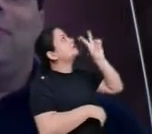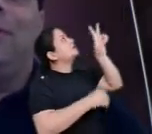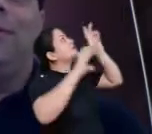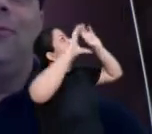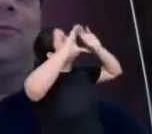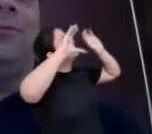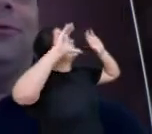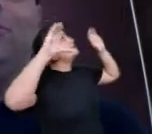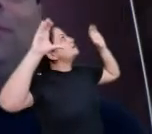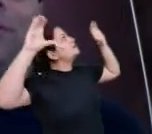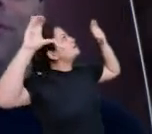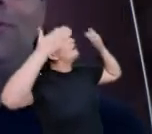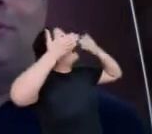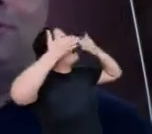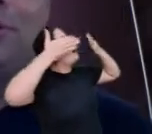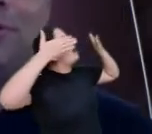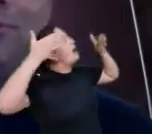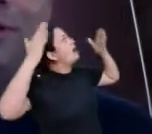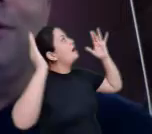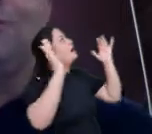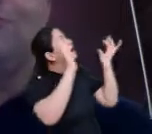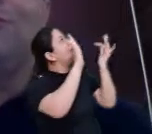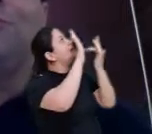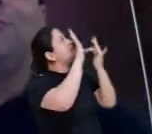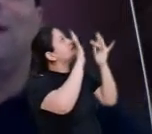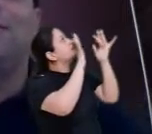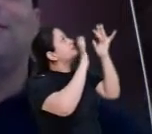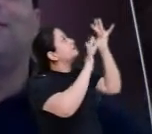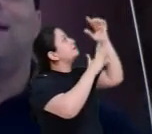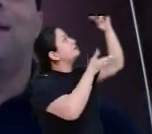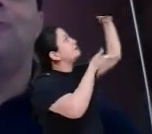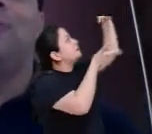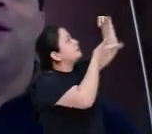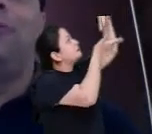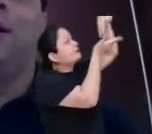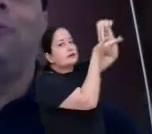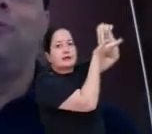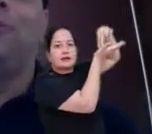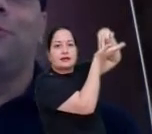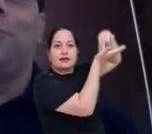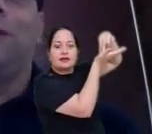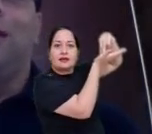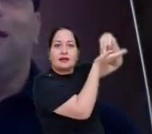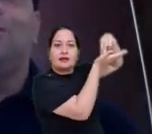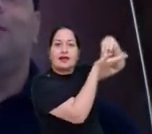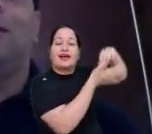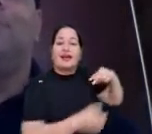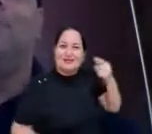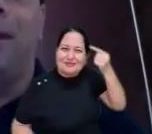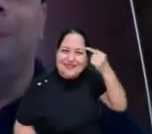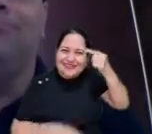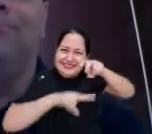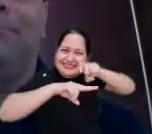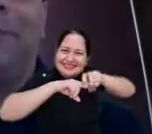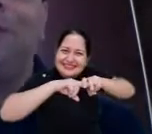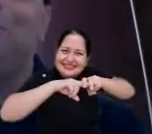Essa é uma figura preciosa do texto. Jesus Cristo não está sentado ao lado do Senhor. Ele está em